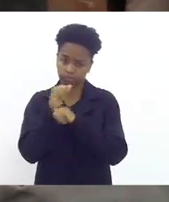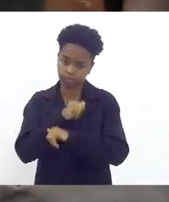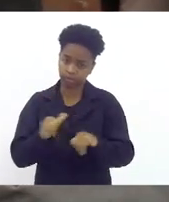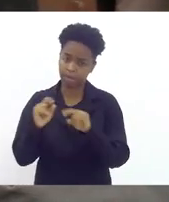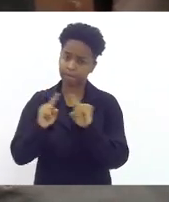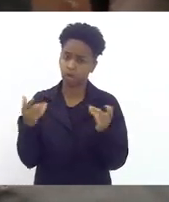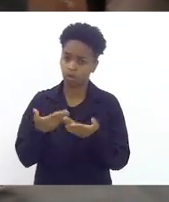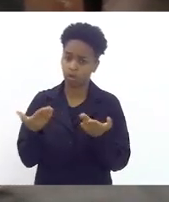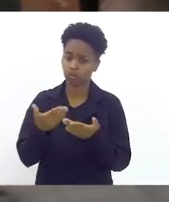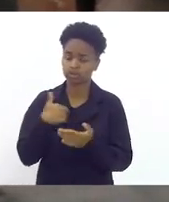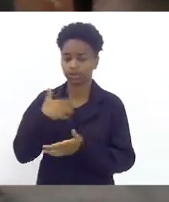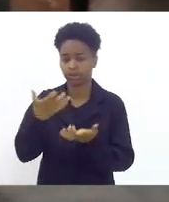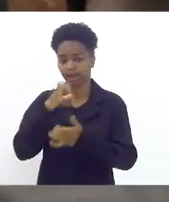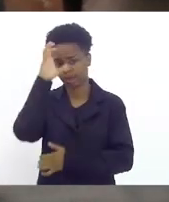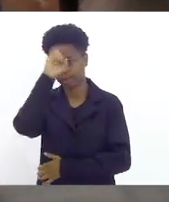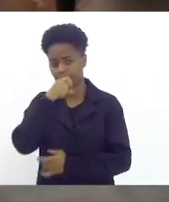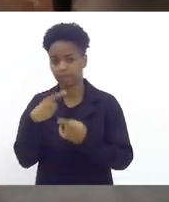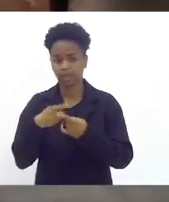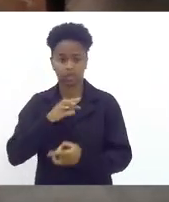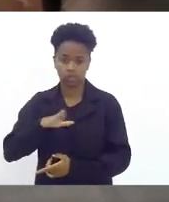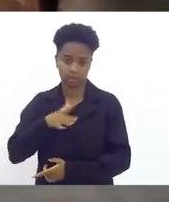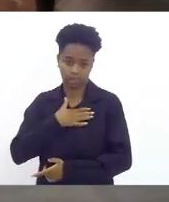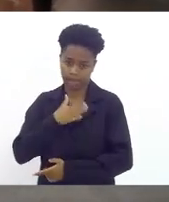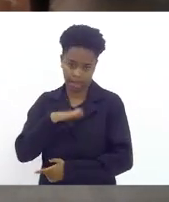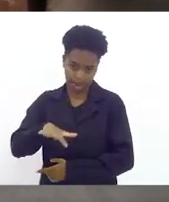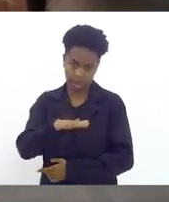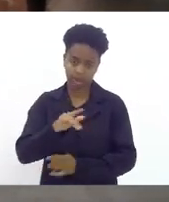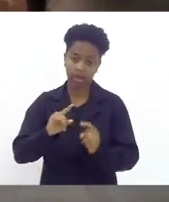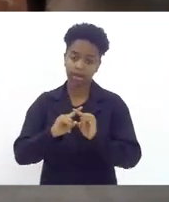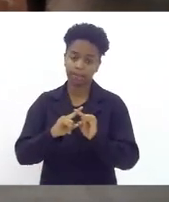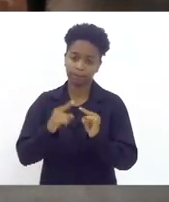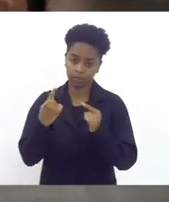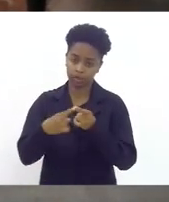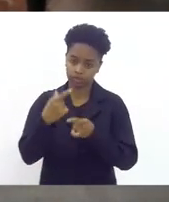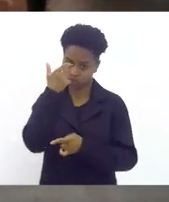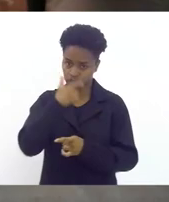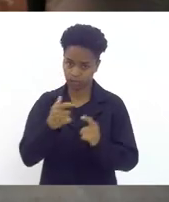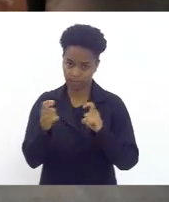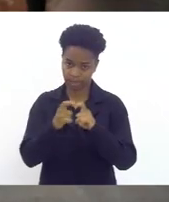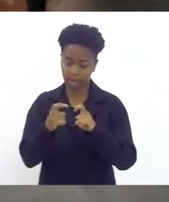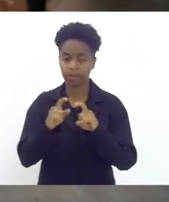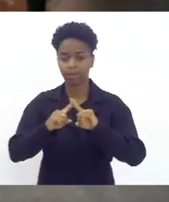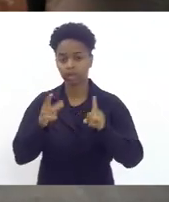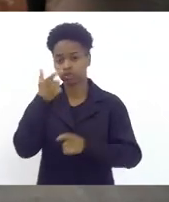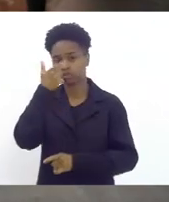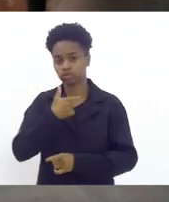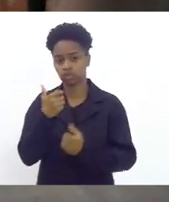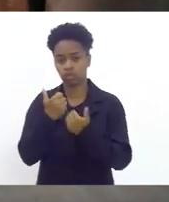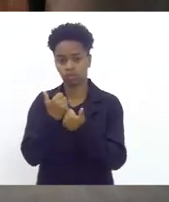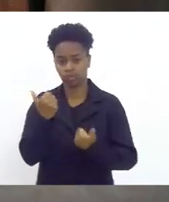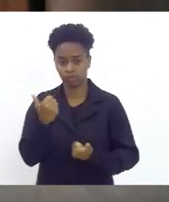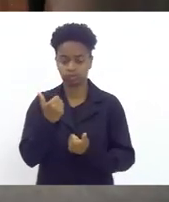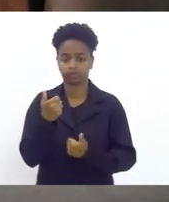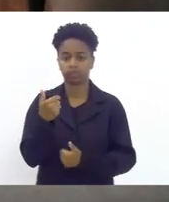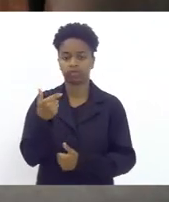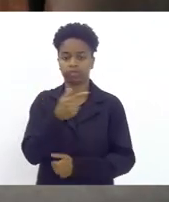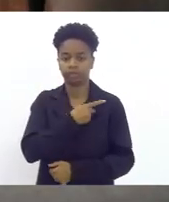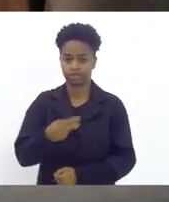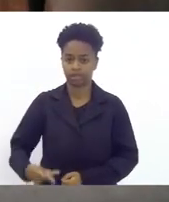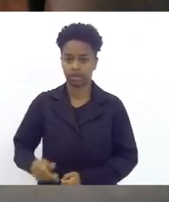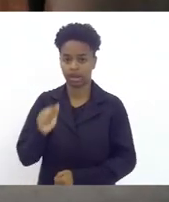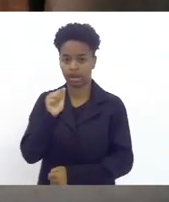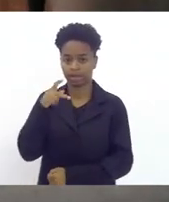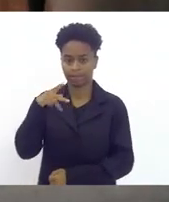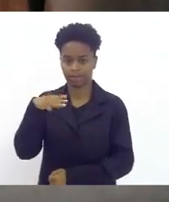é a minha área técnica como eu disse eu sou médico mas é fácil parte eu sou vice-presidente da APN que é